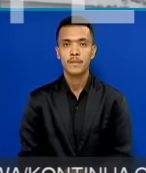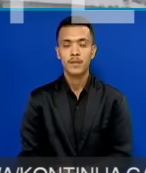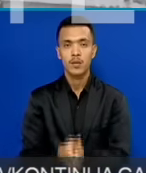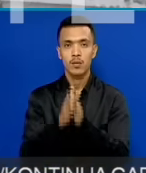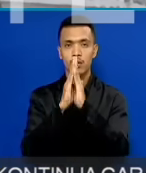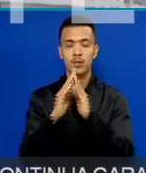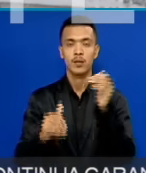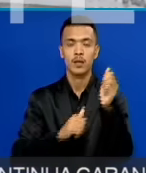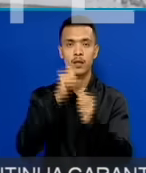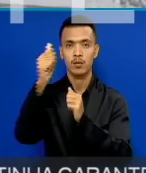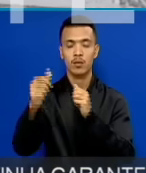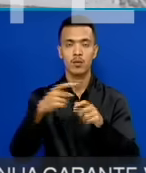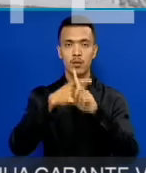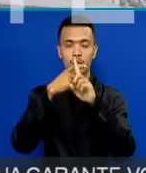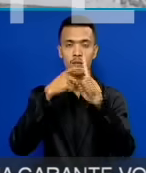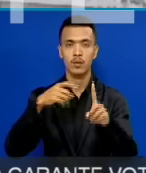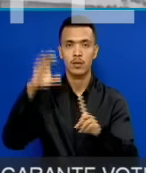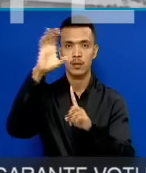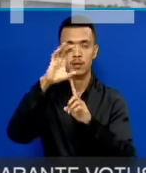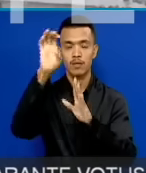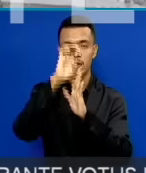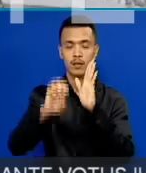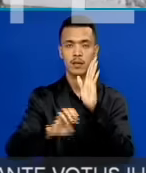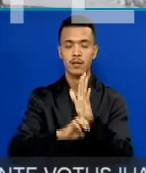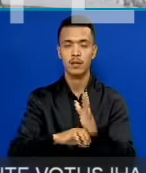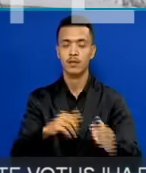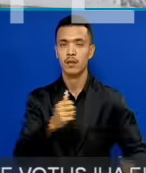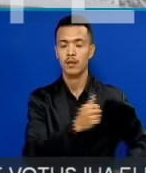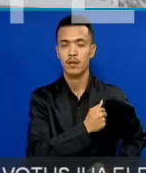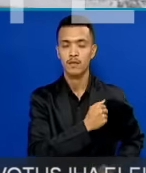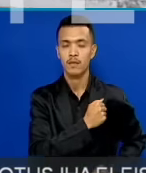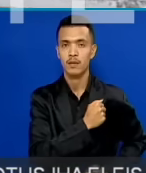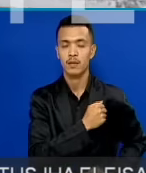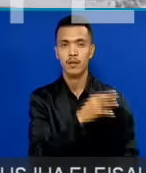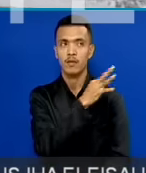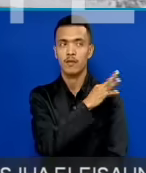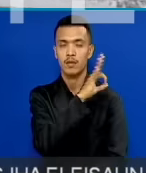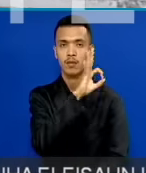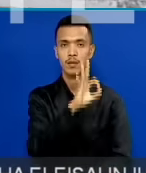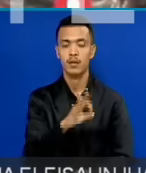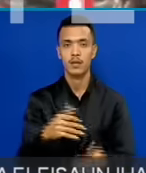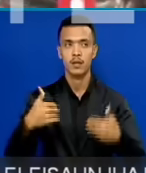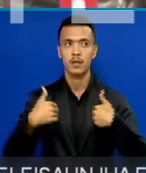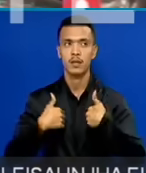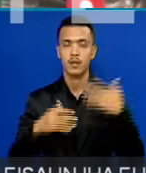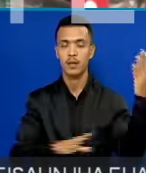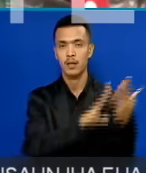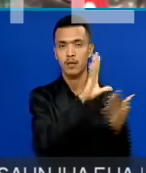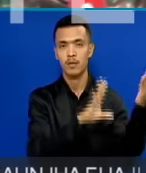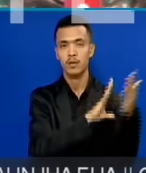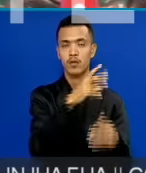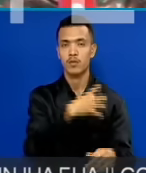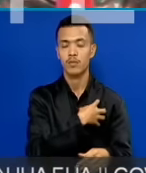Apelo ne hato'o, cu si chefe Estado-Maior General Força Armada, Tendente General Falu Ratalaik, e aniversário